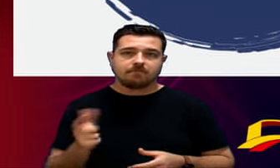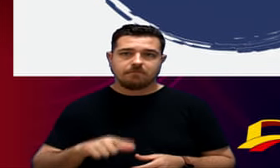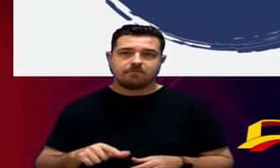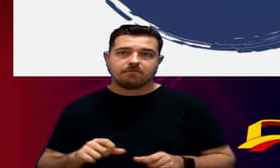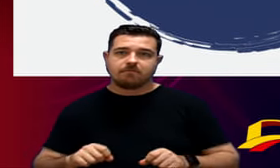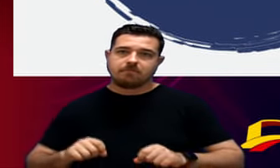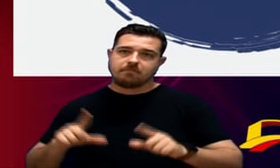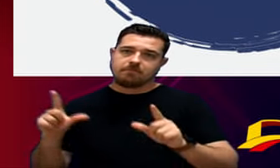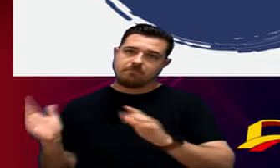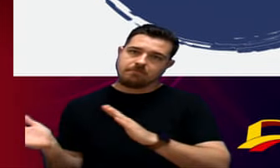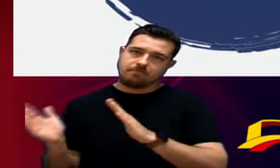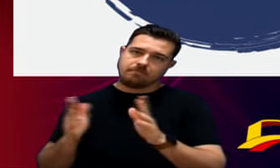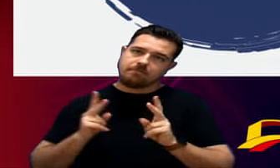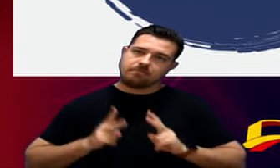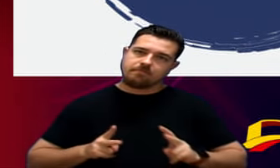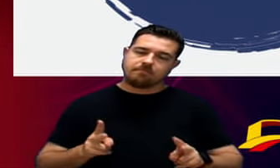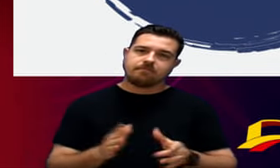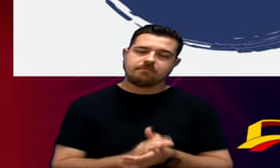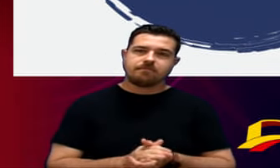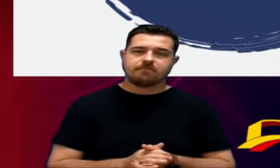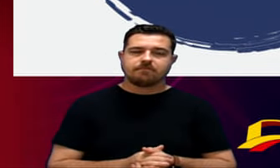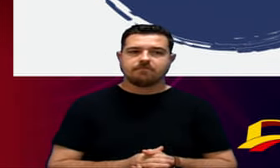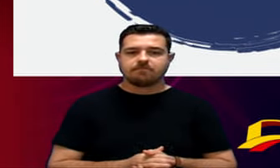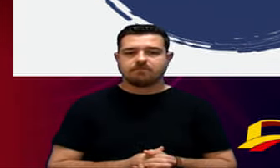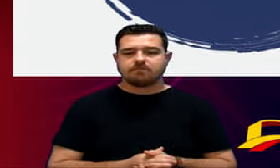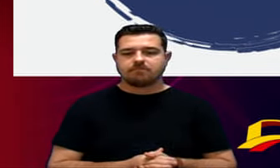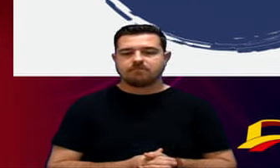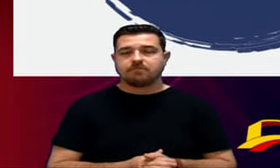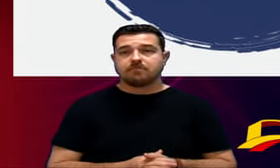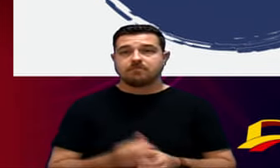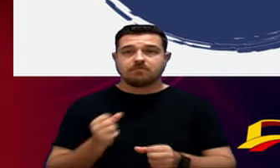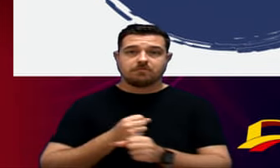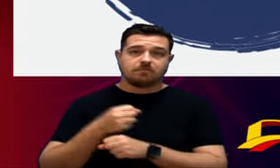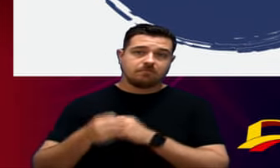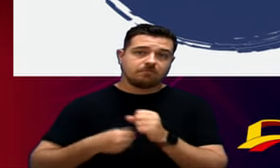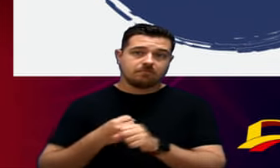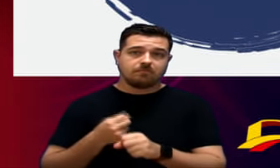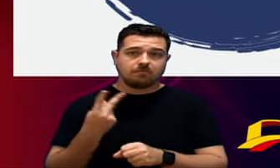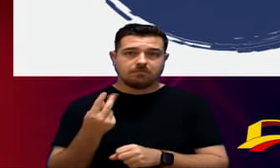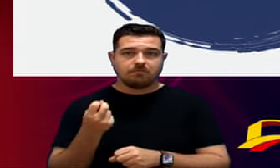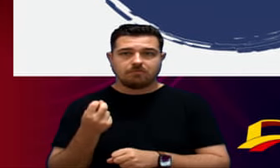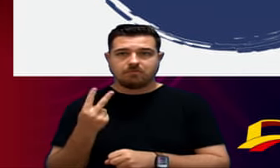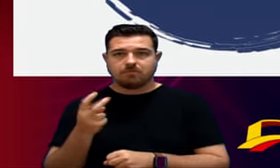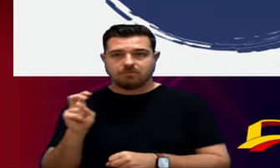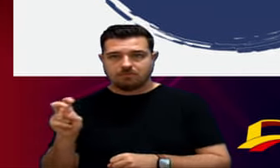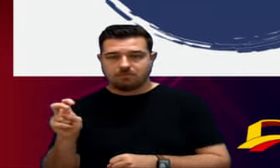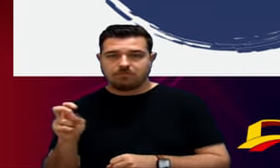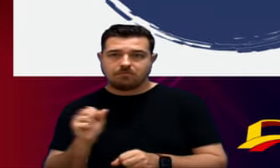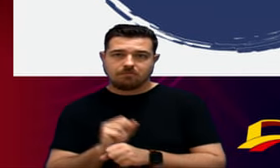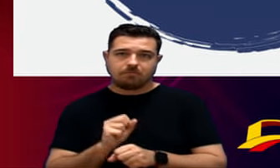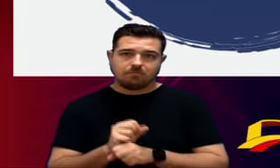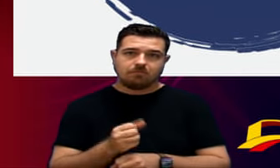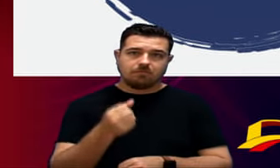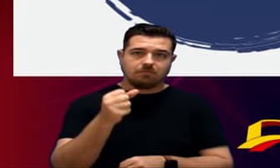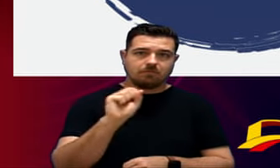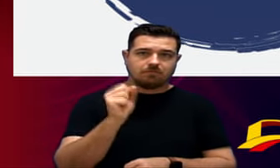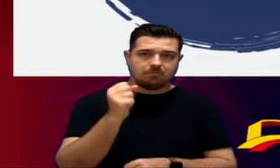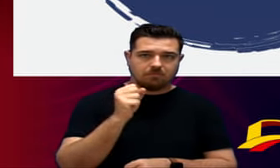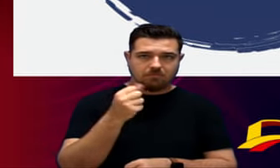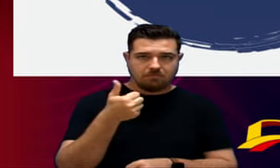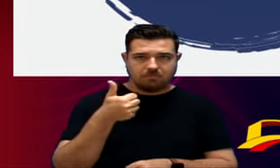aqui no nosso orçamento e para o ano que vem o nosso orçamento ele é de